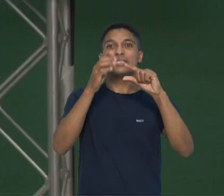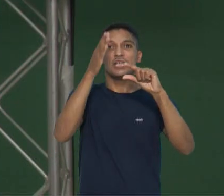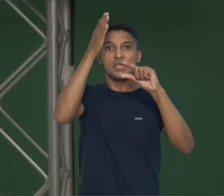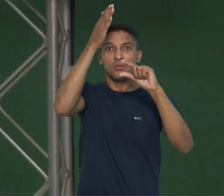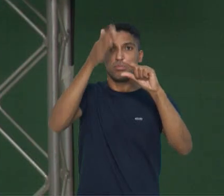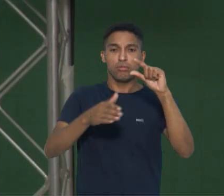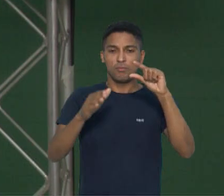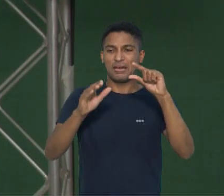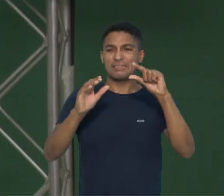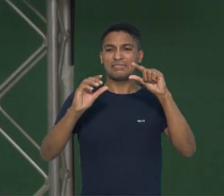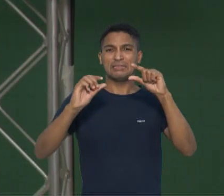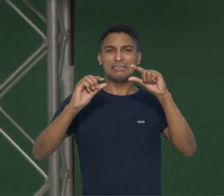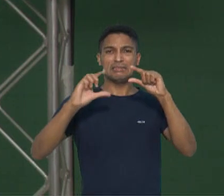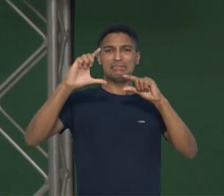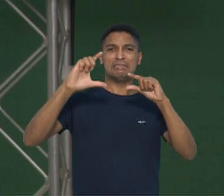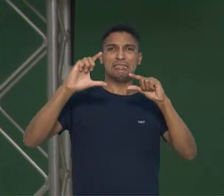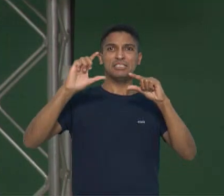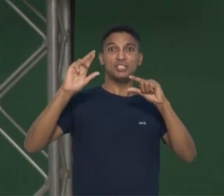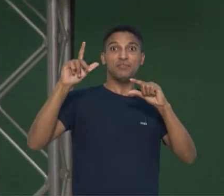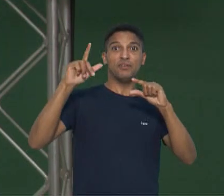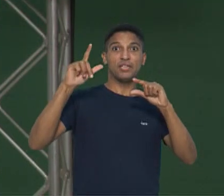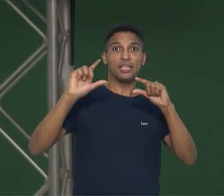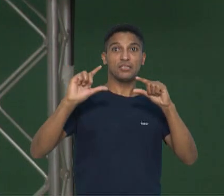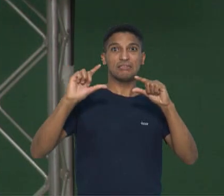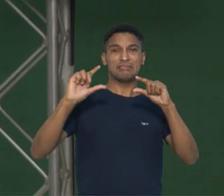outro, a gente chama de